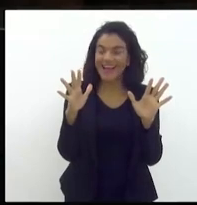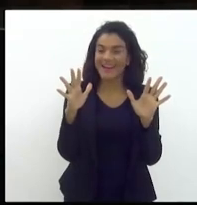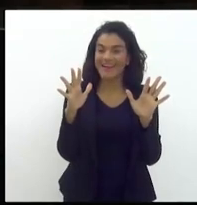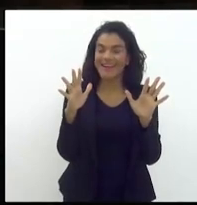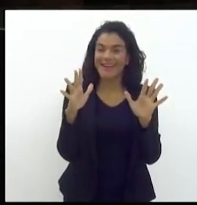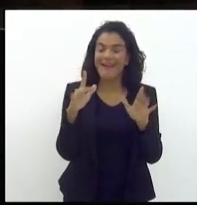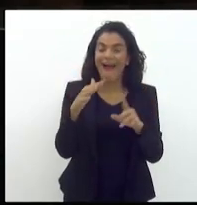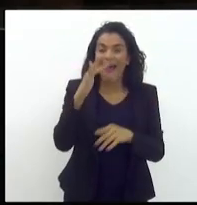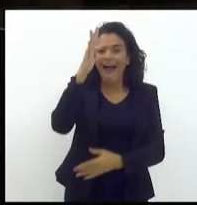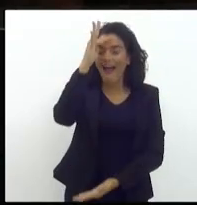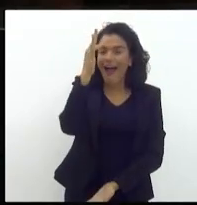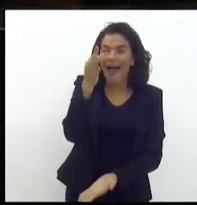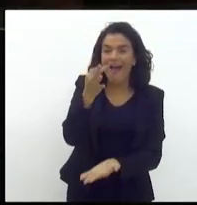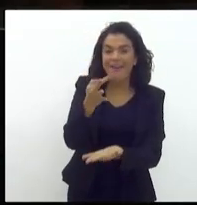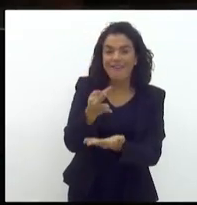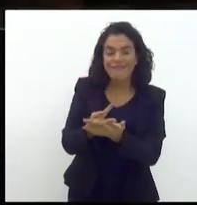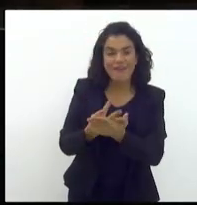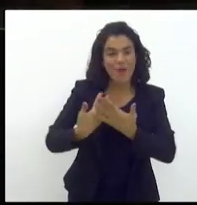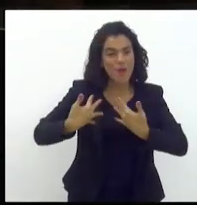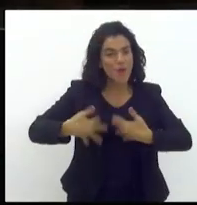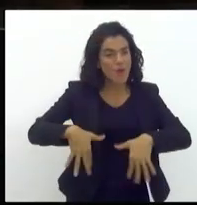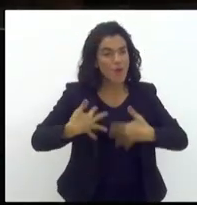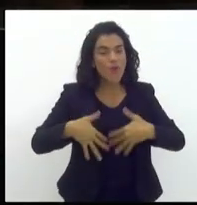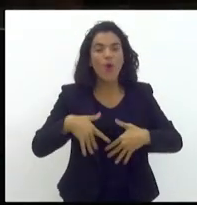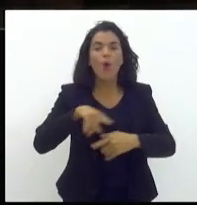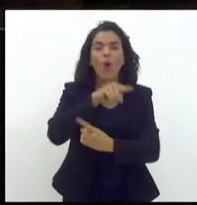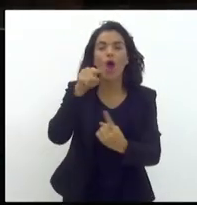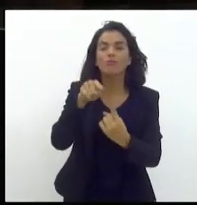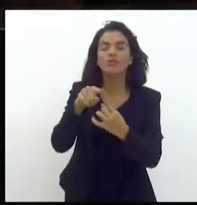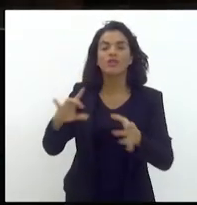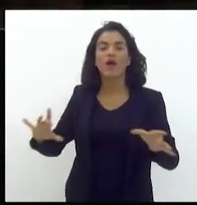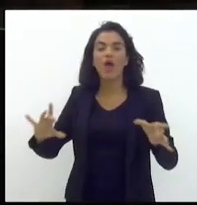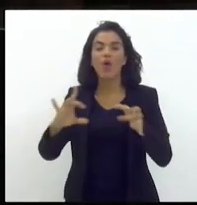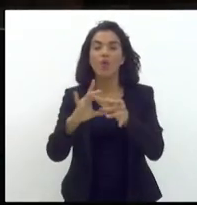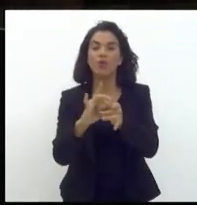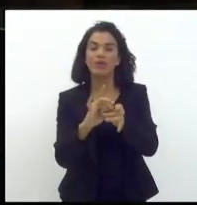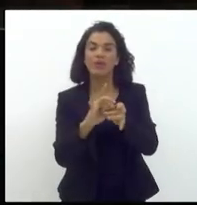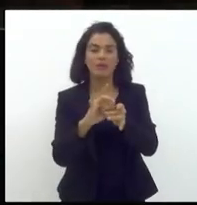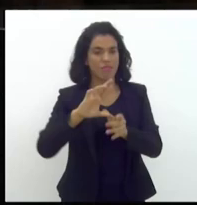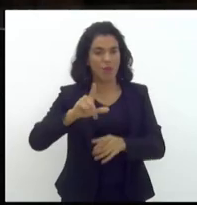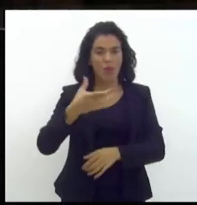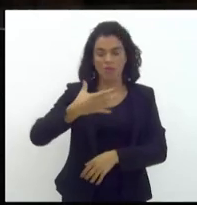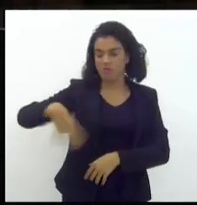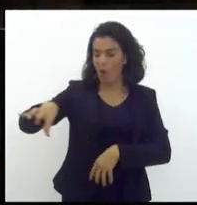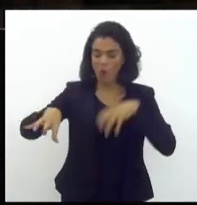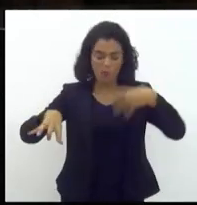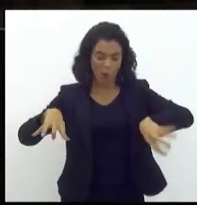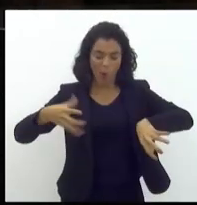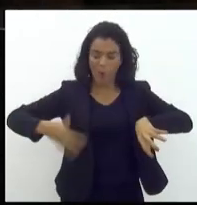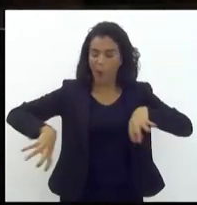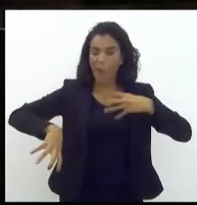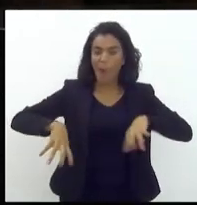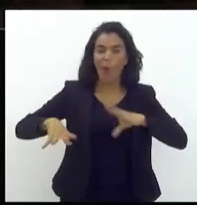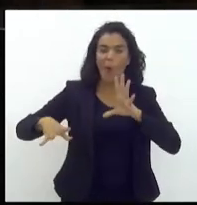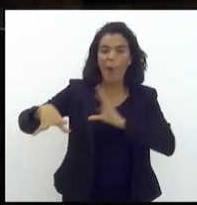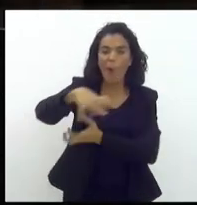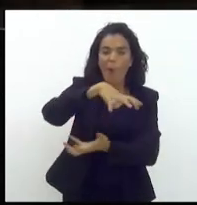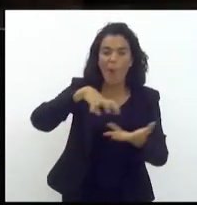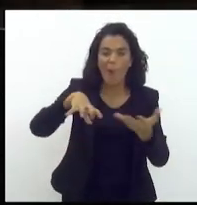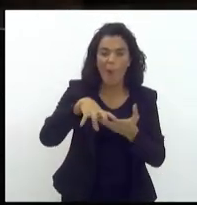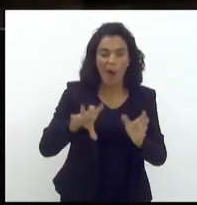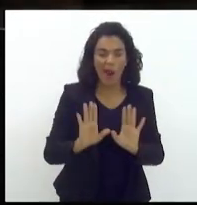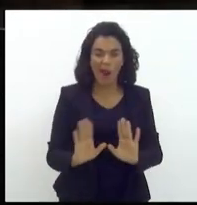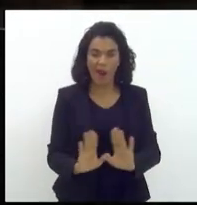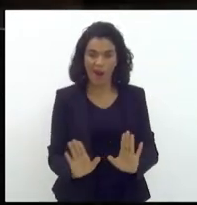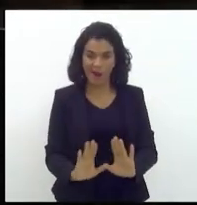que a fé é para unir e não para ter desavenças e contradições